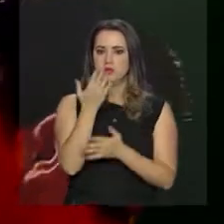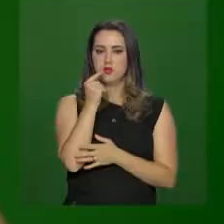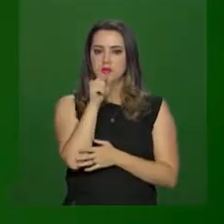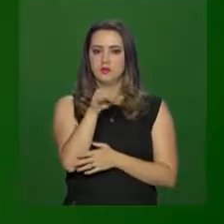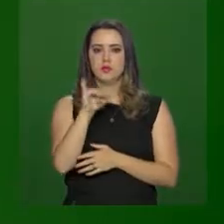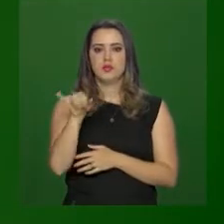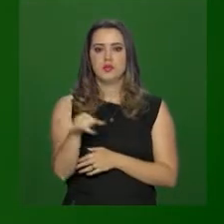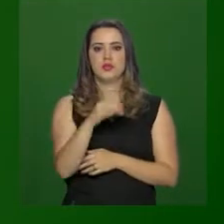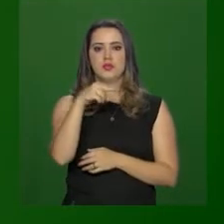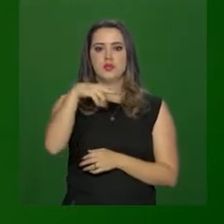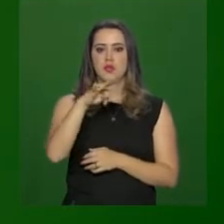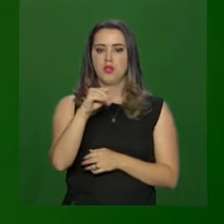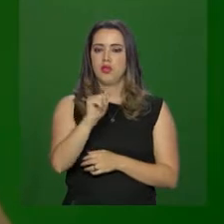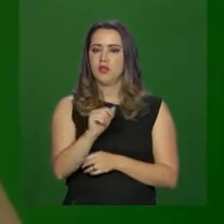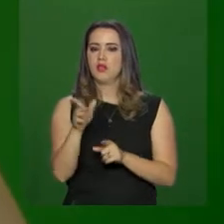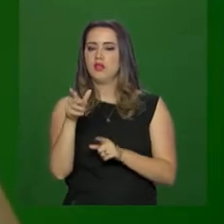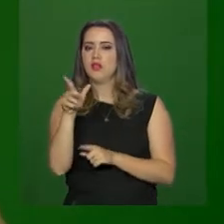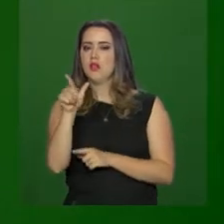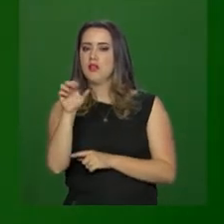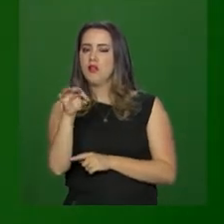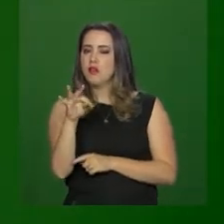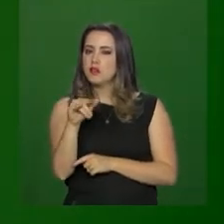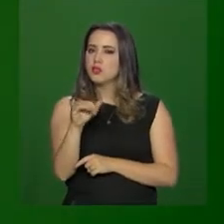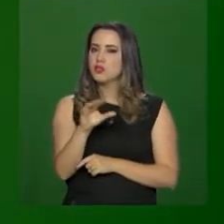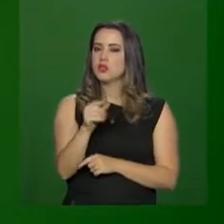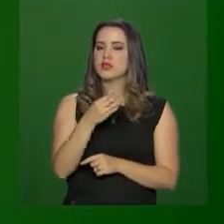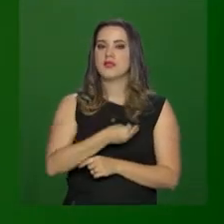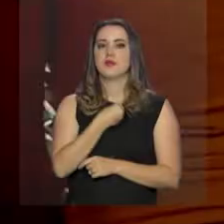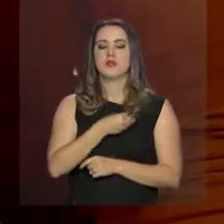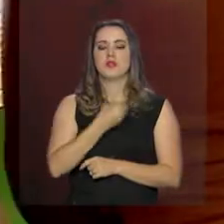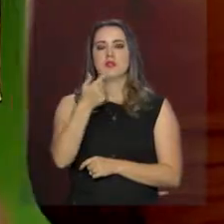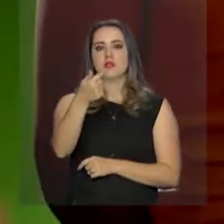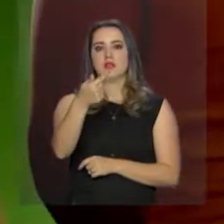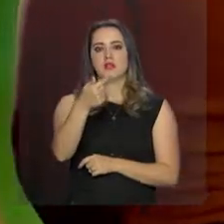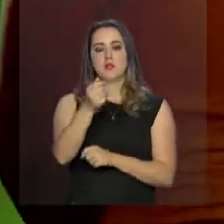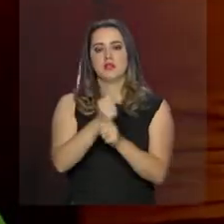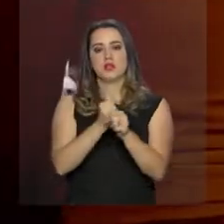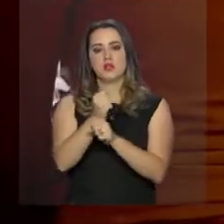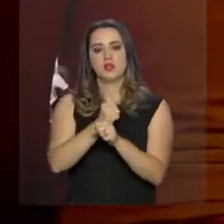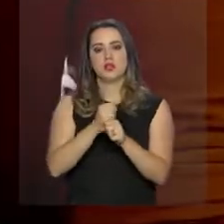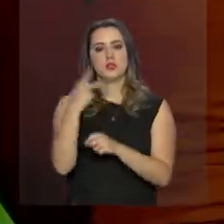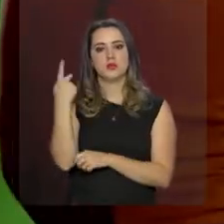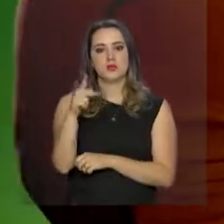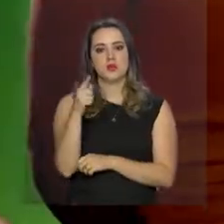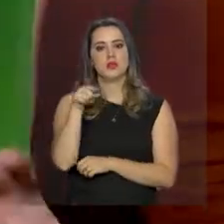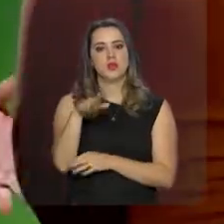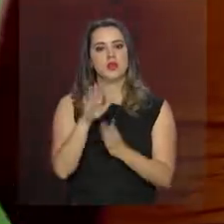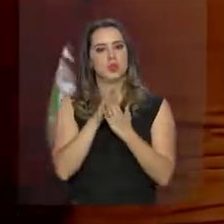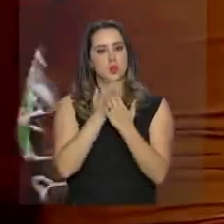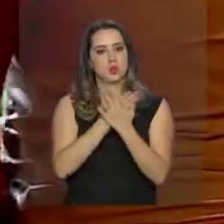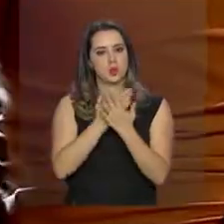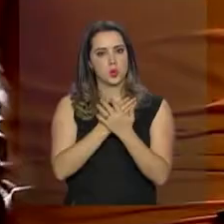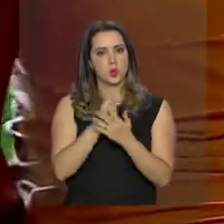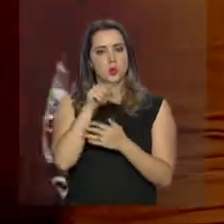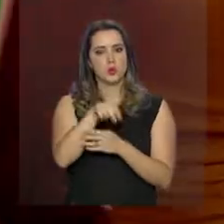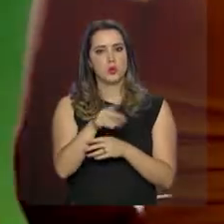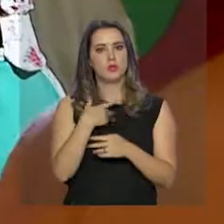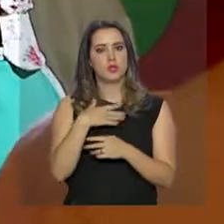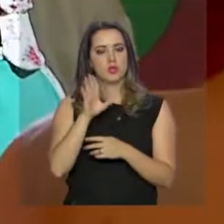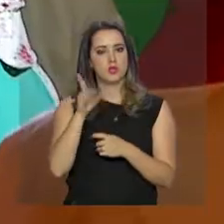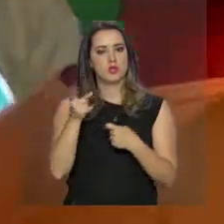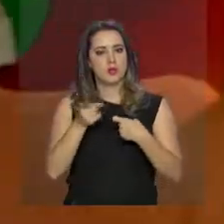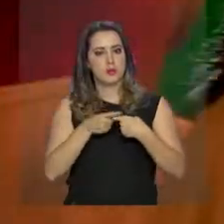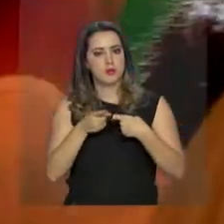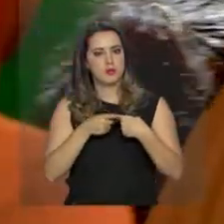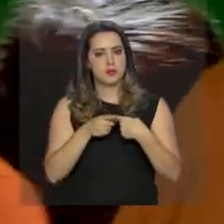o Jonatas e a Letícia. Eles moram há 7 anos no Paraguai. Ele estudou aqui e se formou há alguns meses em medicina.